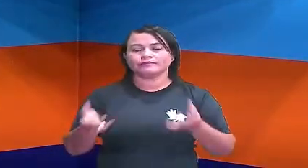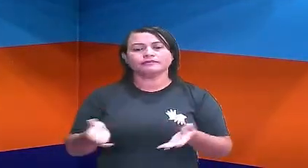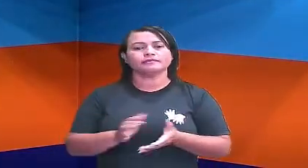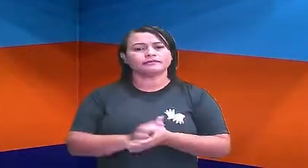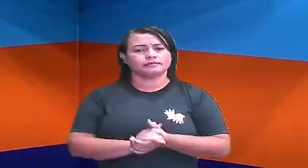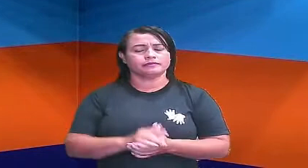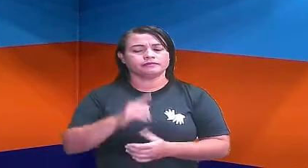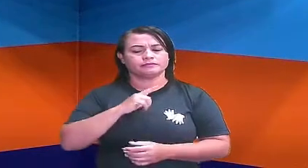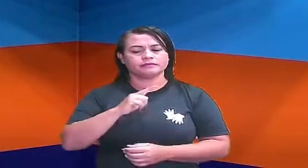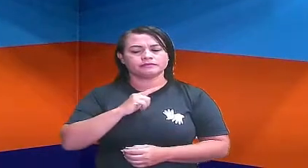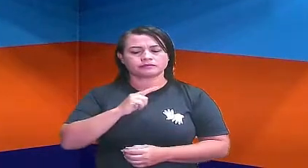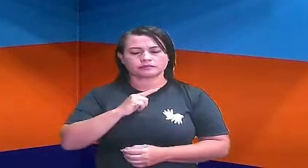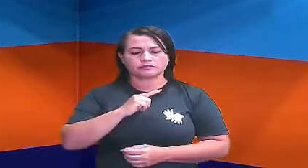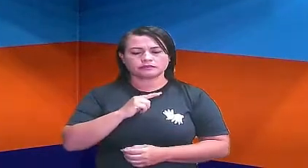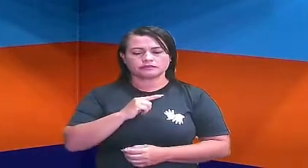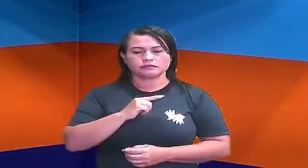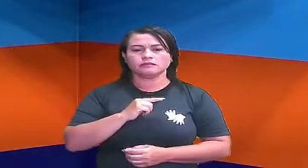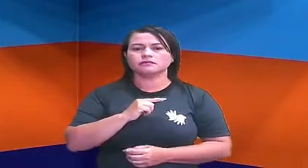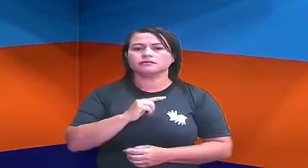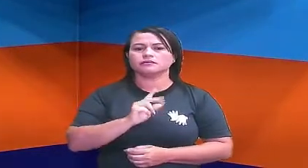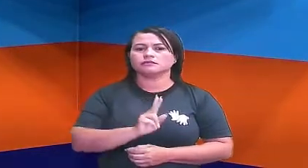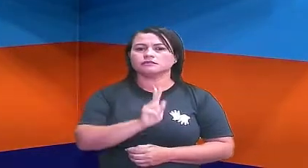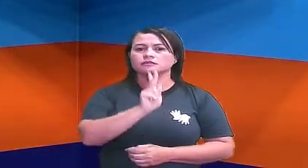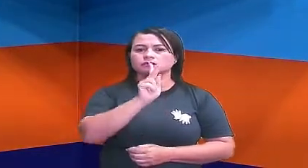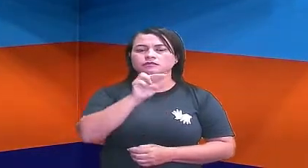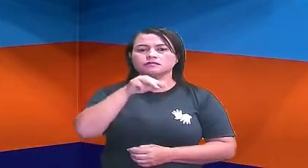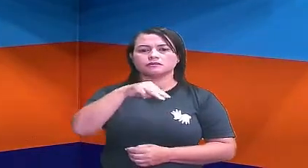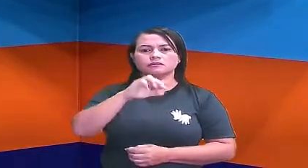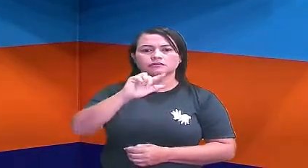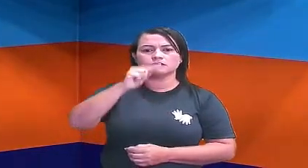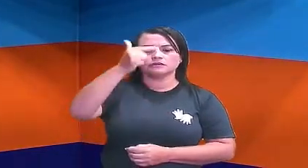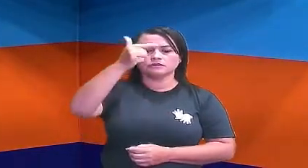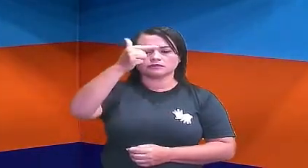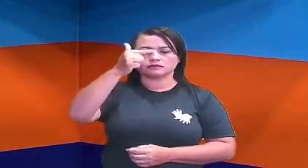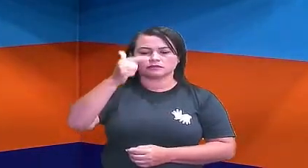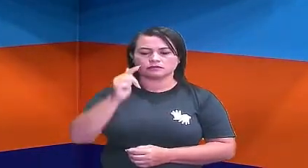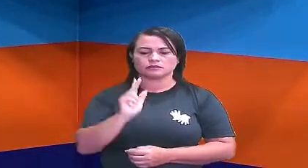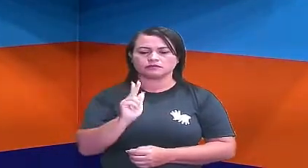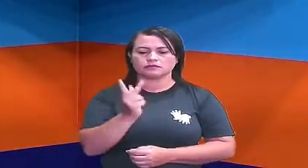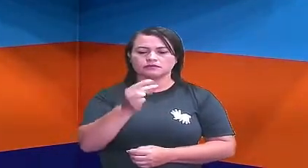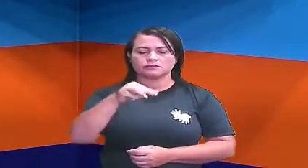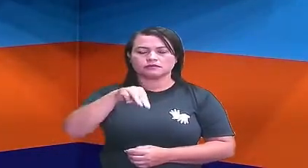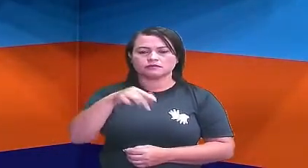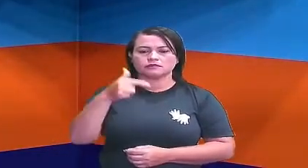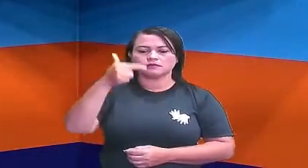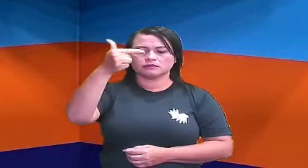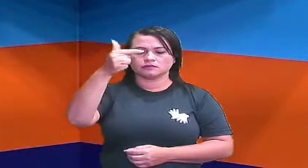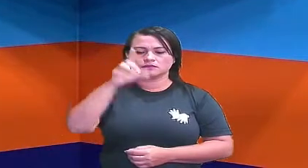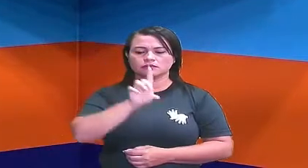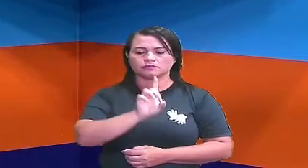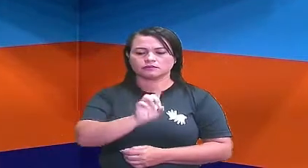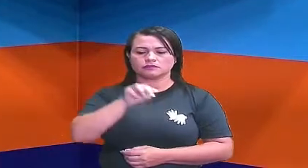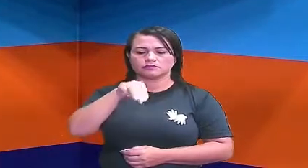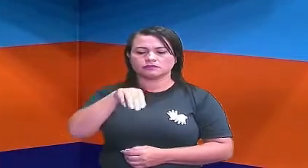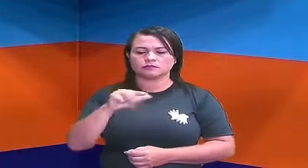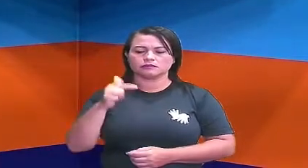os múltiplos, quilômetro quadrado, hectômetro quadrado, decâmetro quadrado,